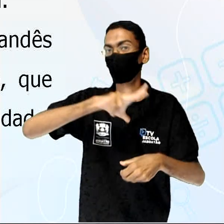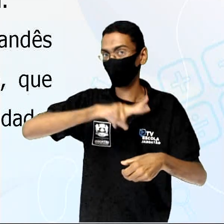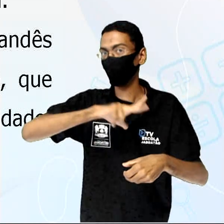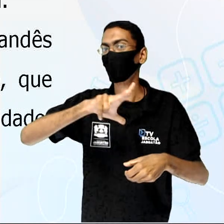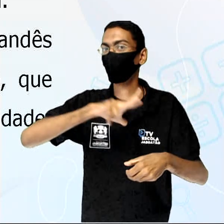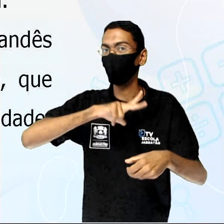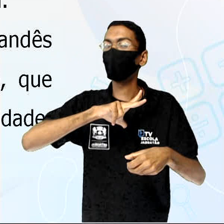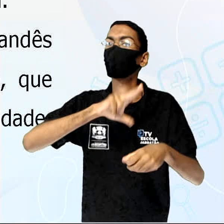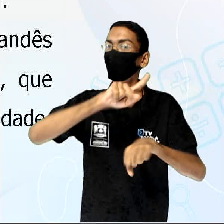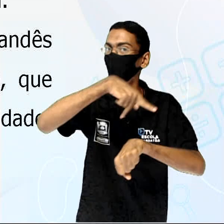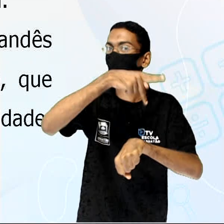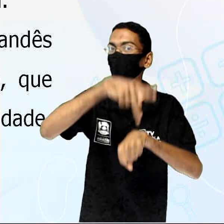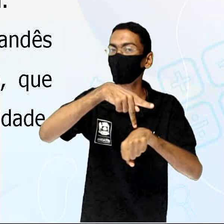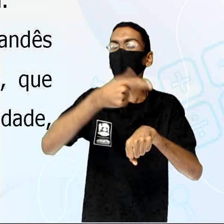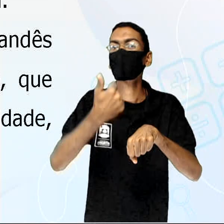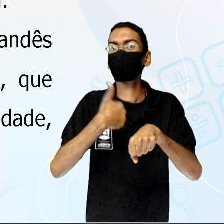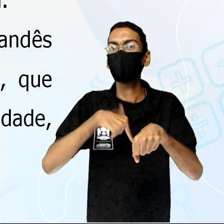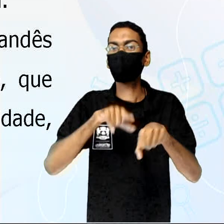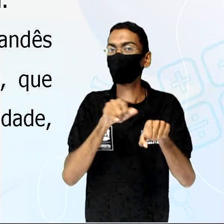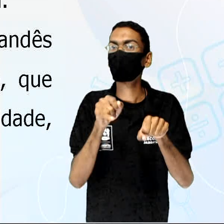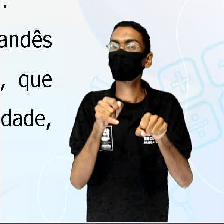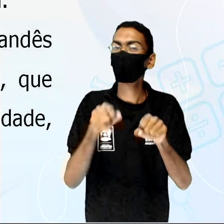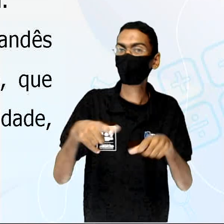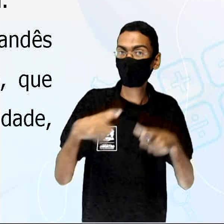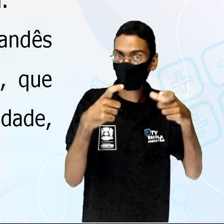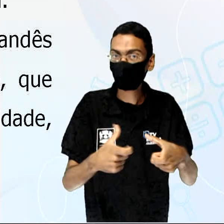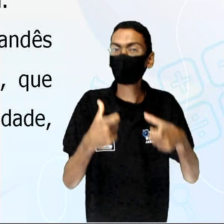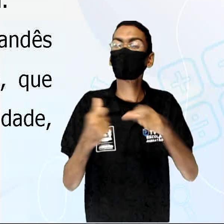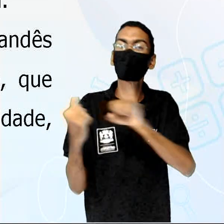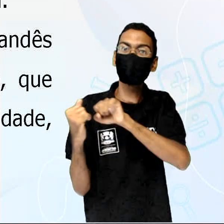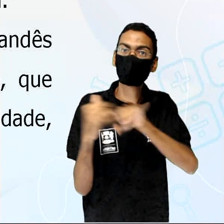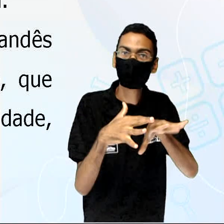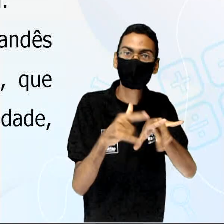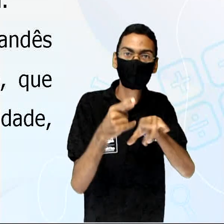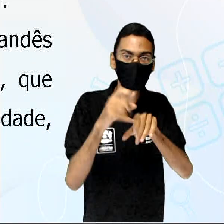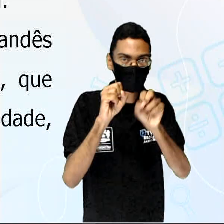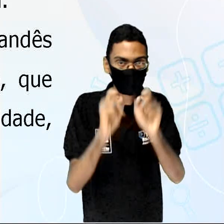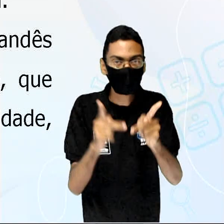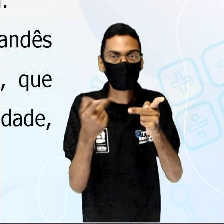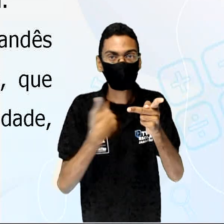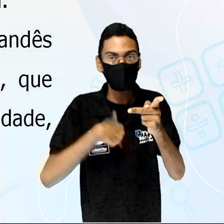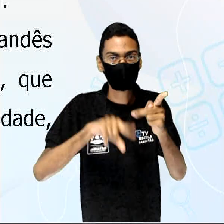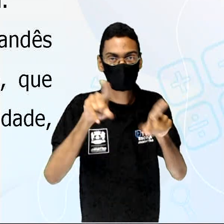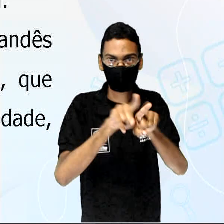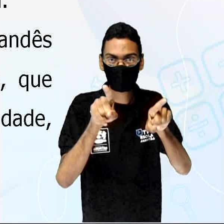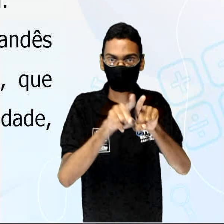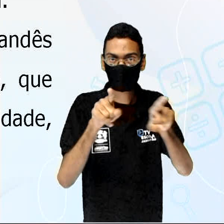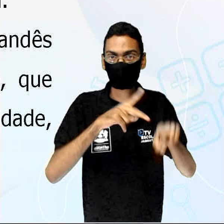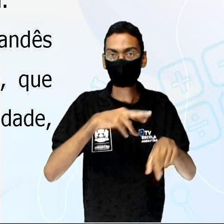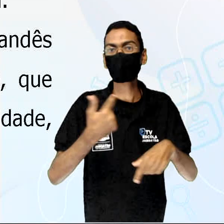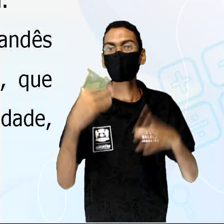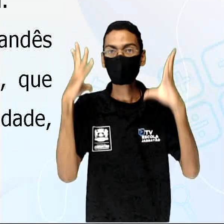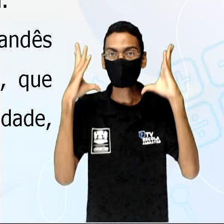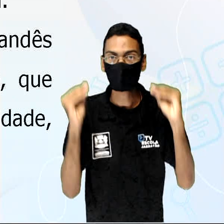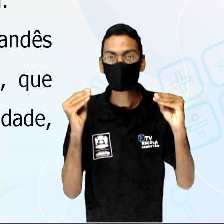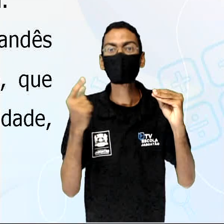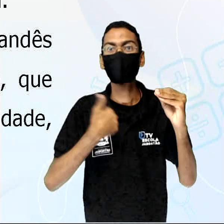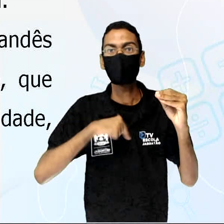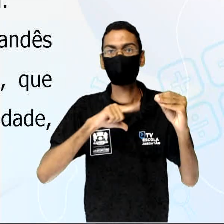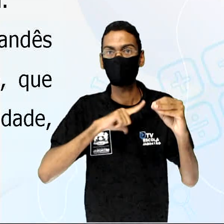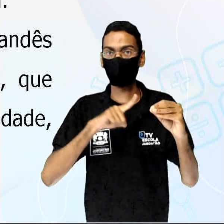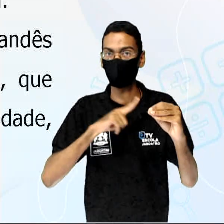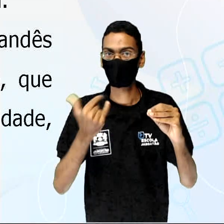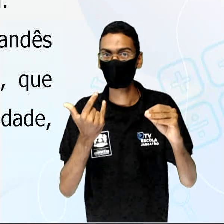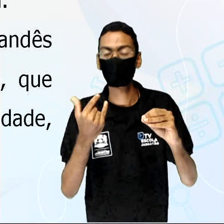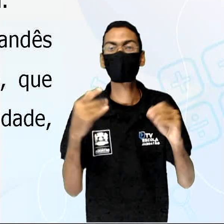invadido. As realizações desse período holandês, elas permanecem como herança em Recife, que passou a ser considerada uma